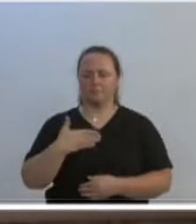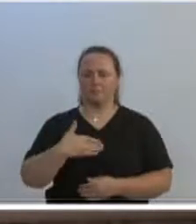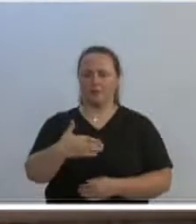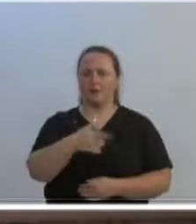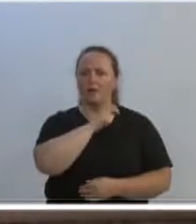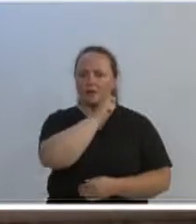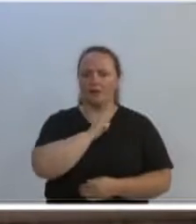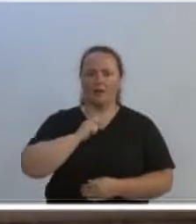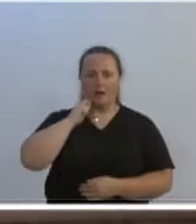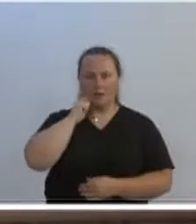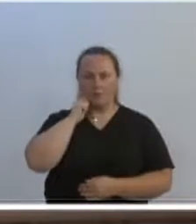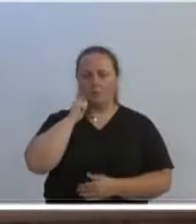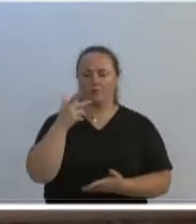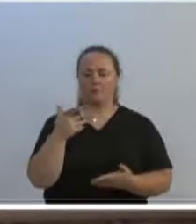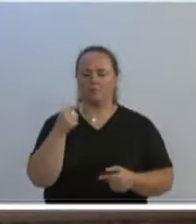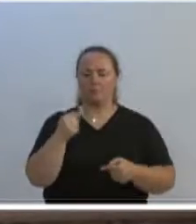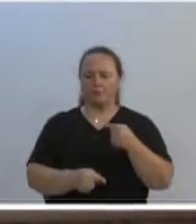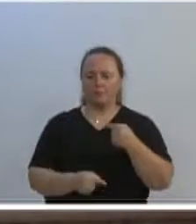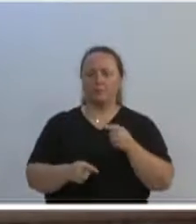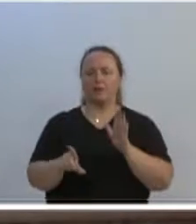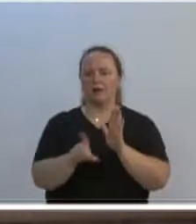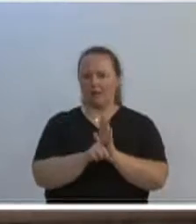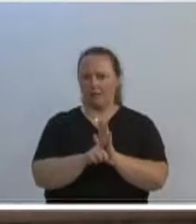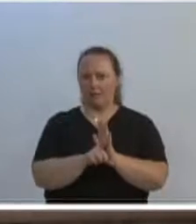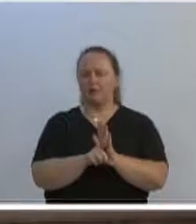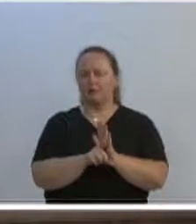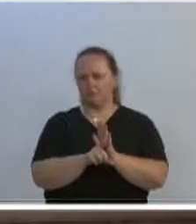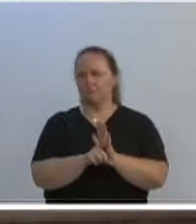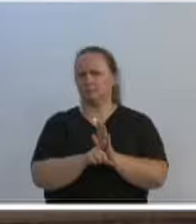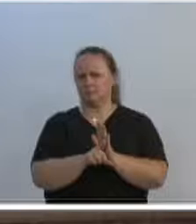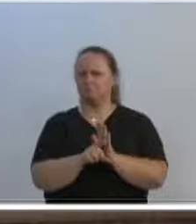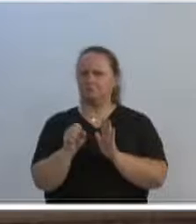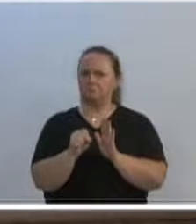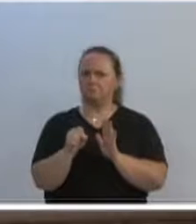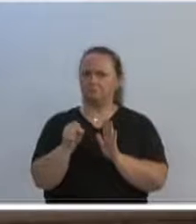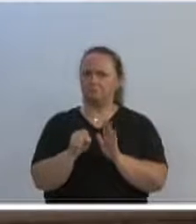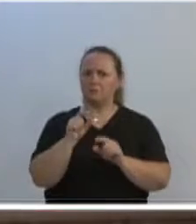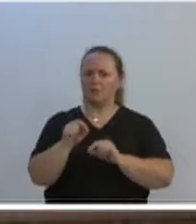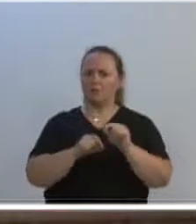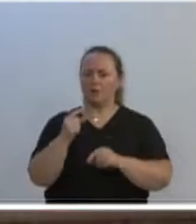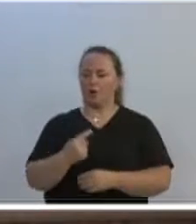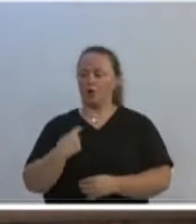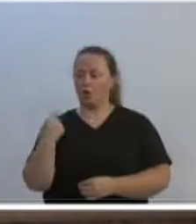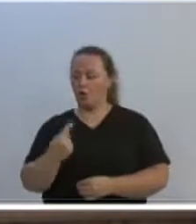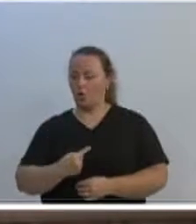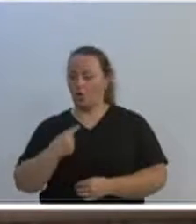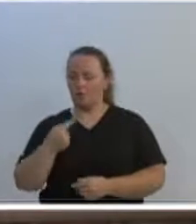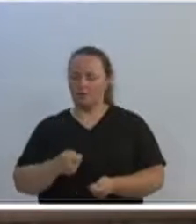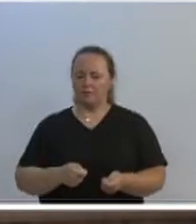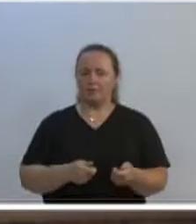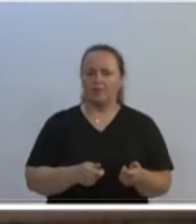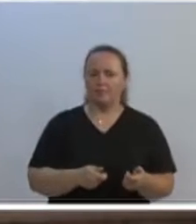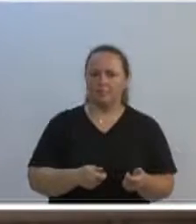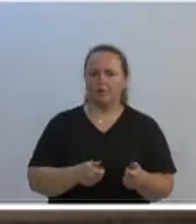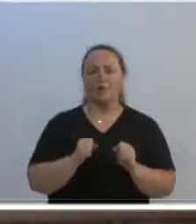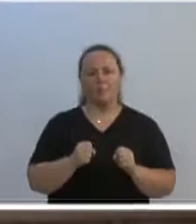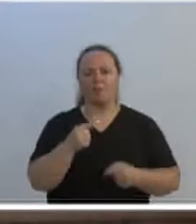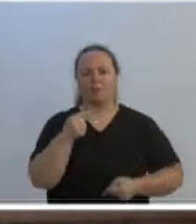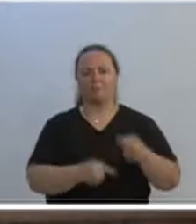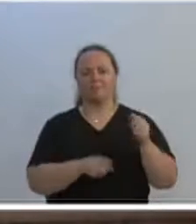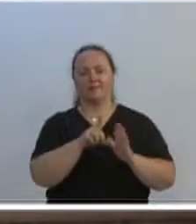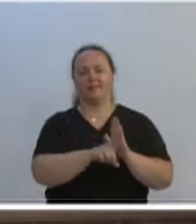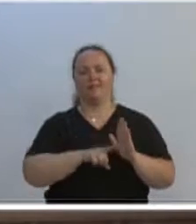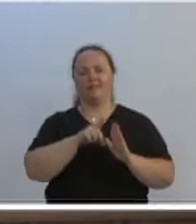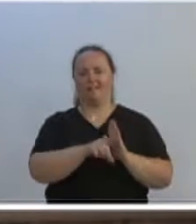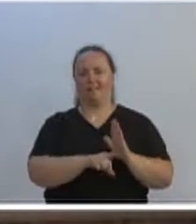falou que isso vai de contra a legislação, talvez o que nós estamos fazendo. Dar essa bonificação para o